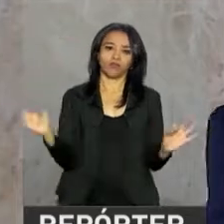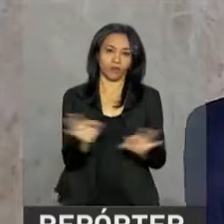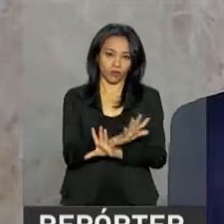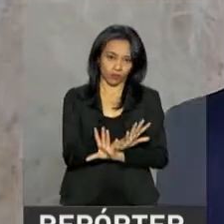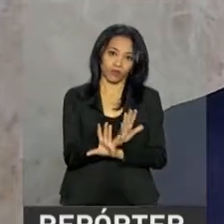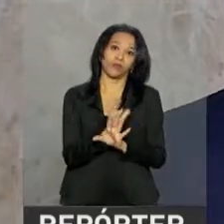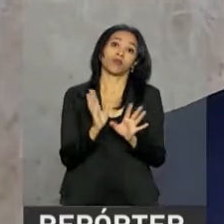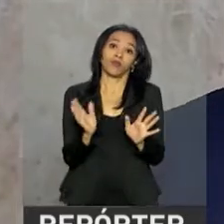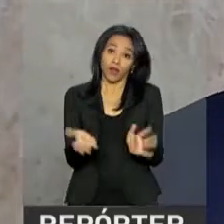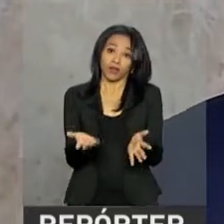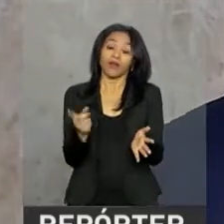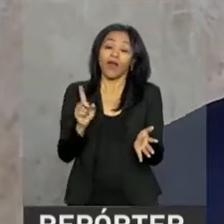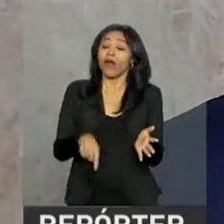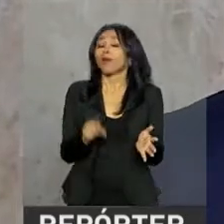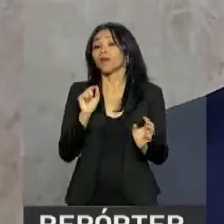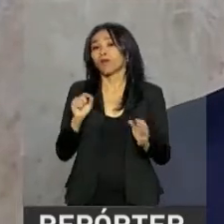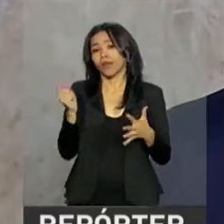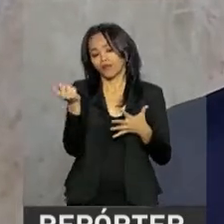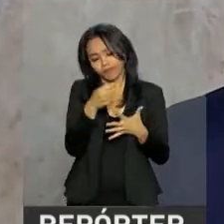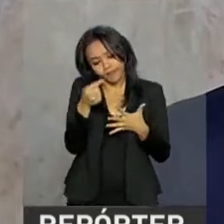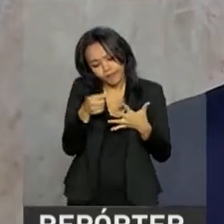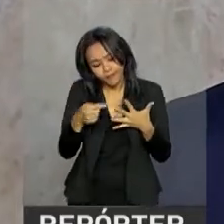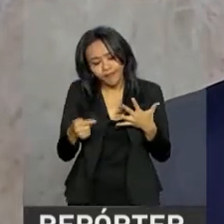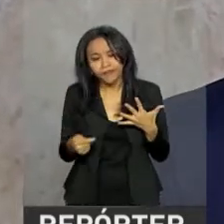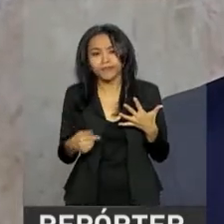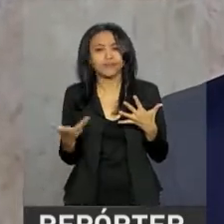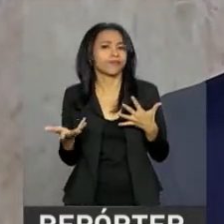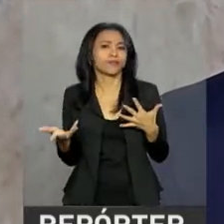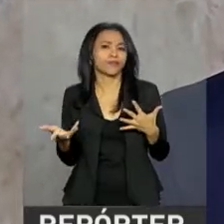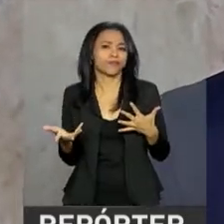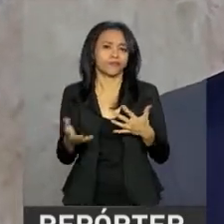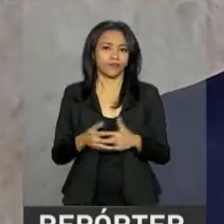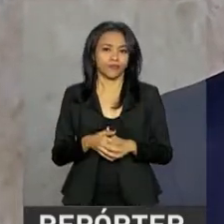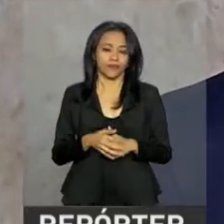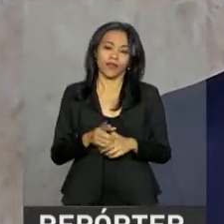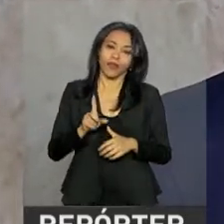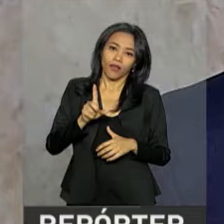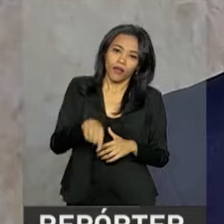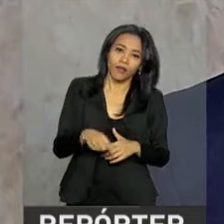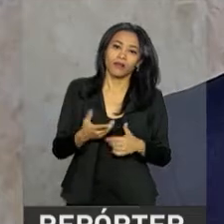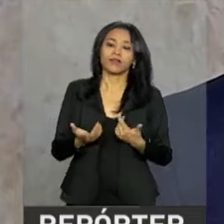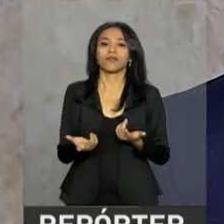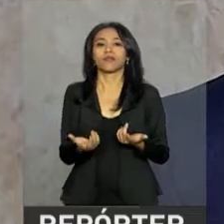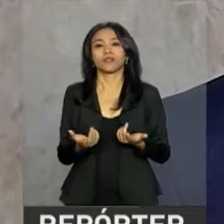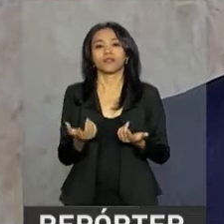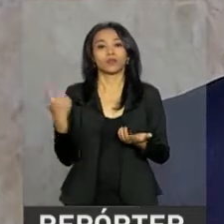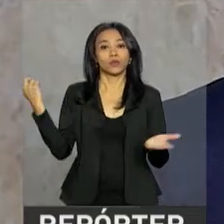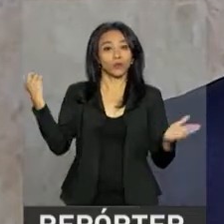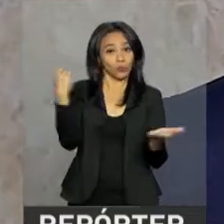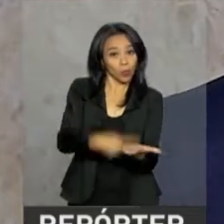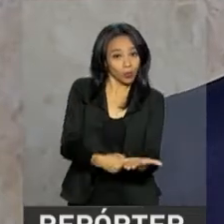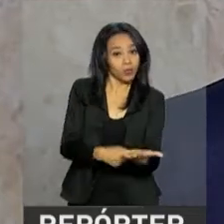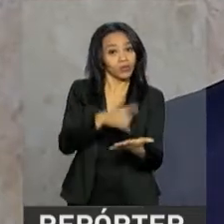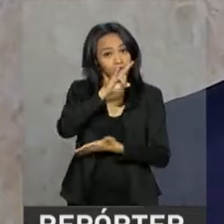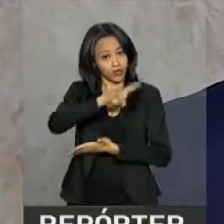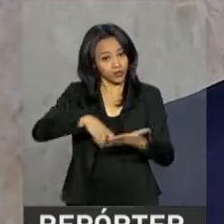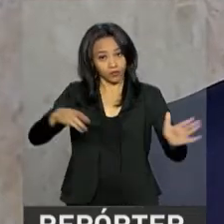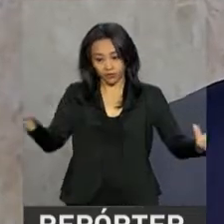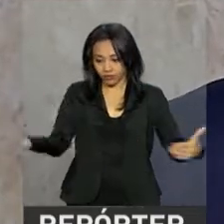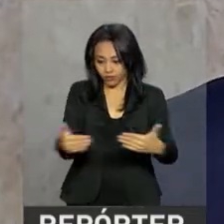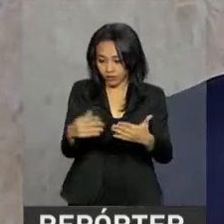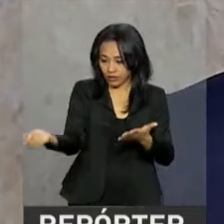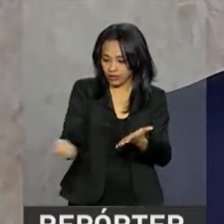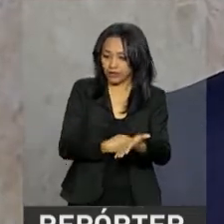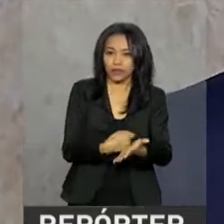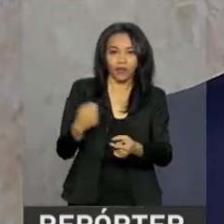todos os aspectos inclui a as questões do dos acordos firmados do que foi com um